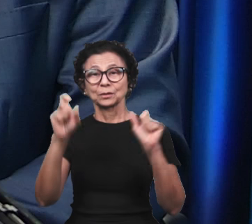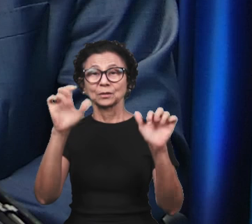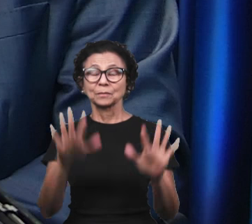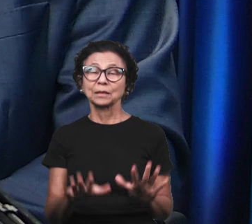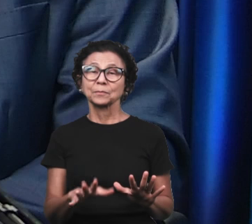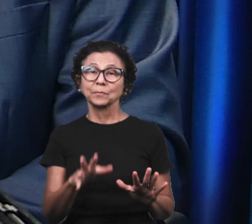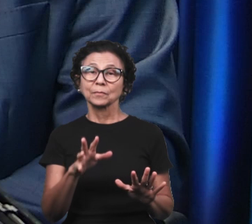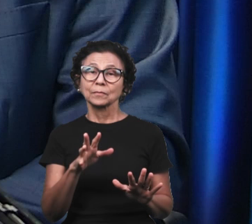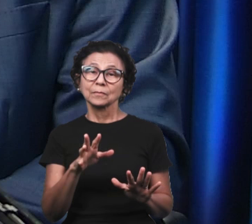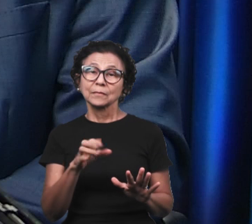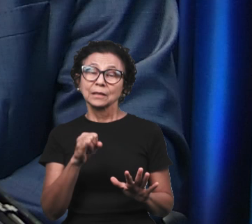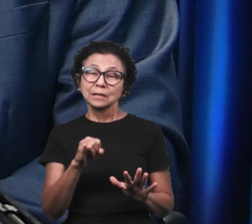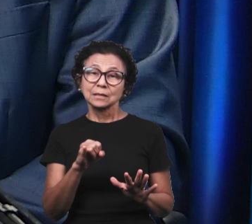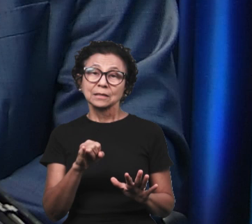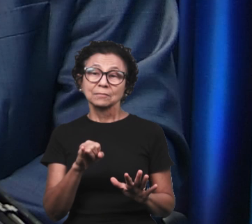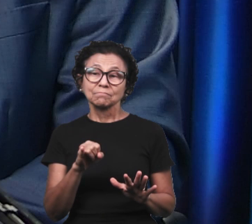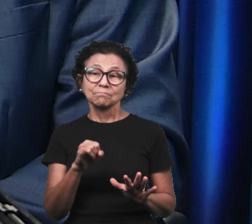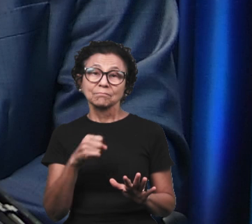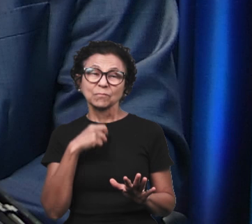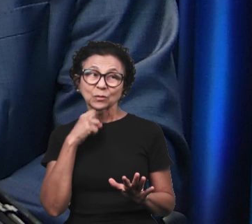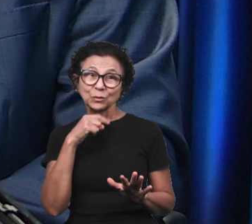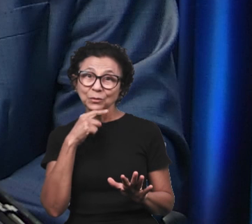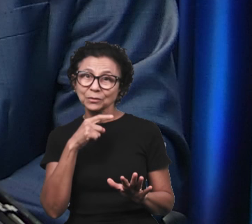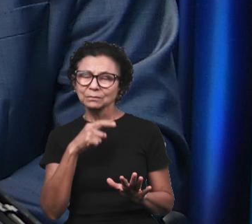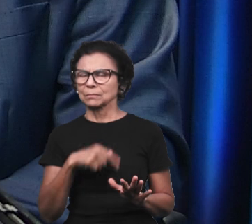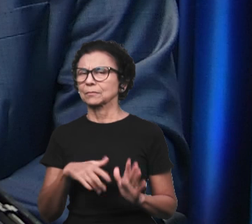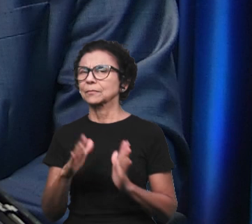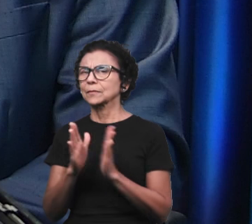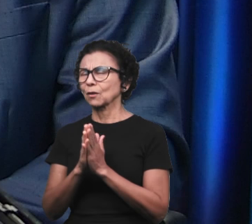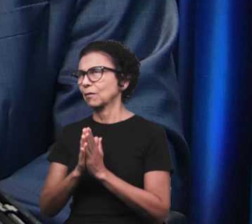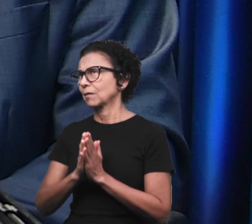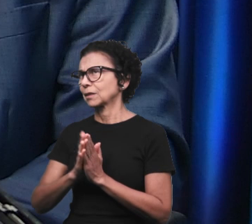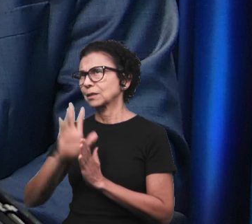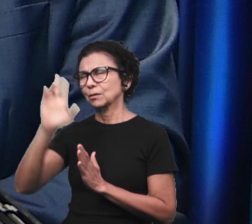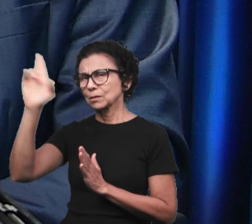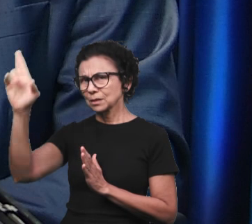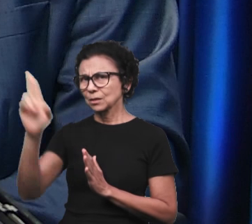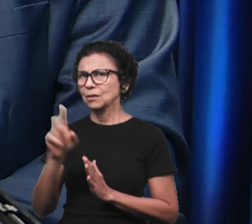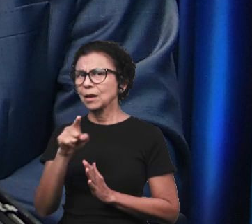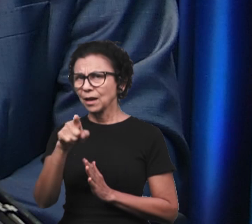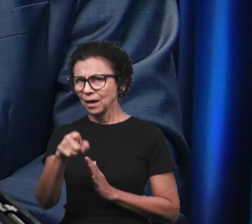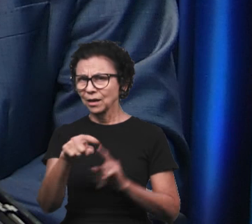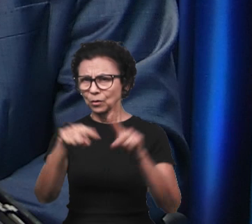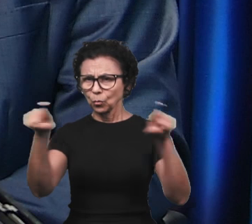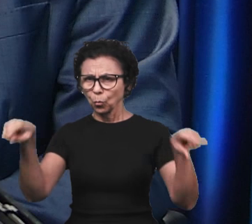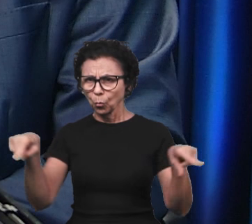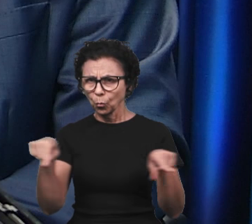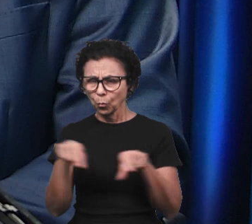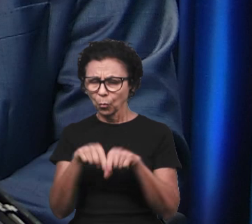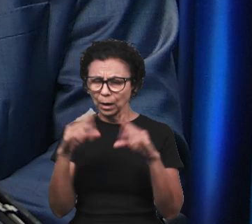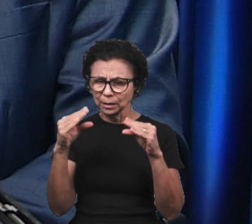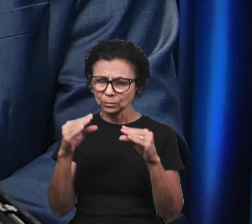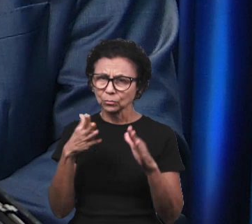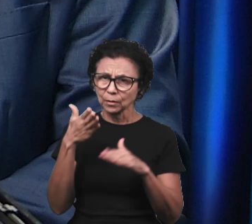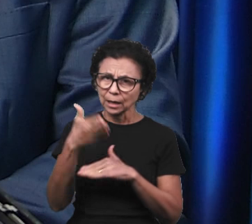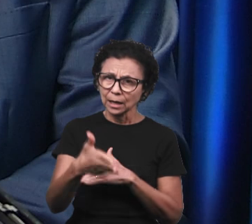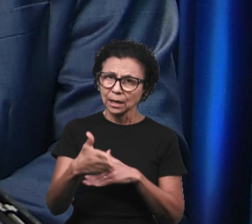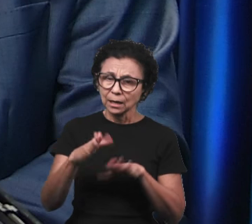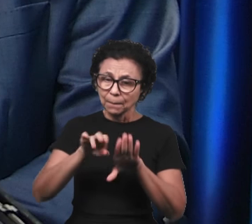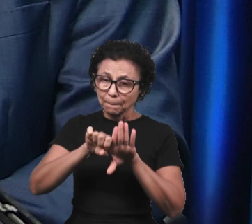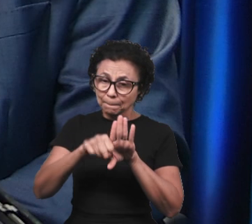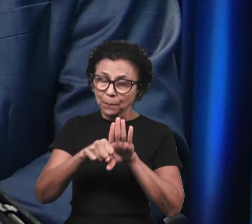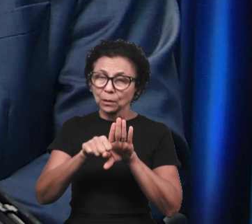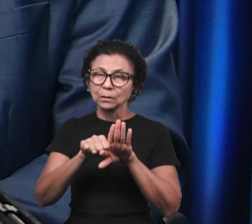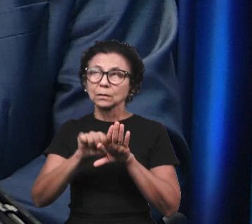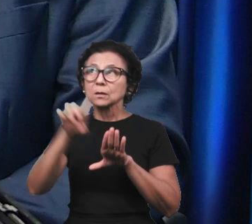for e tiver dúvida, ore, busque o Senhor aí no seu quarto, fecha a porta e fala, Senhor, fala comigo. E o